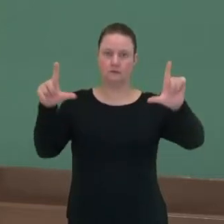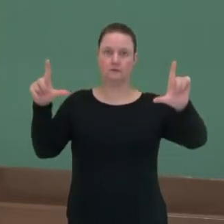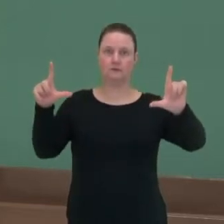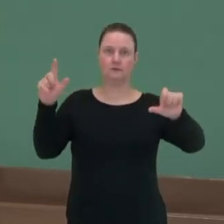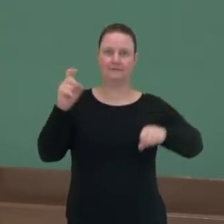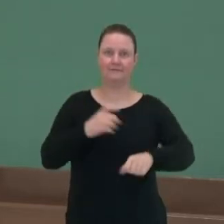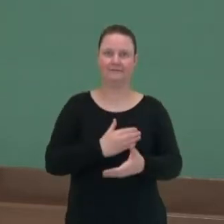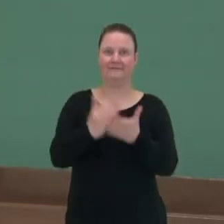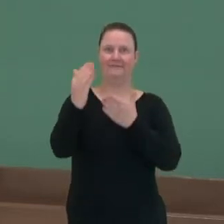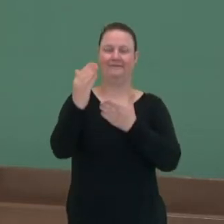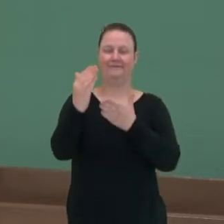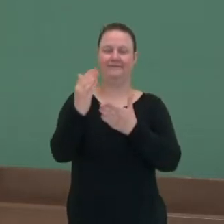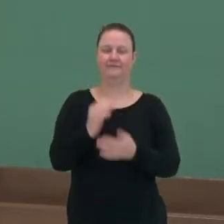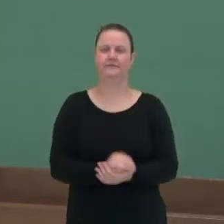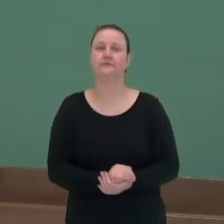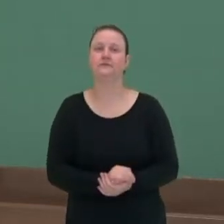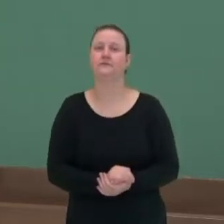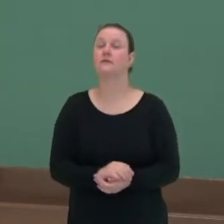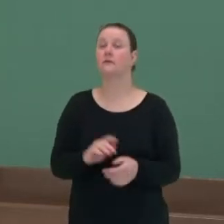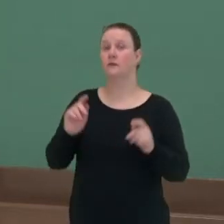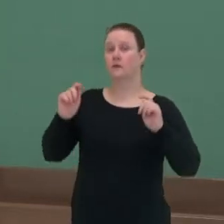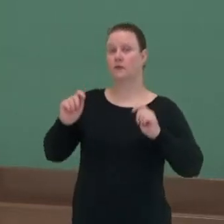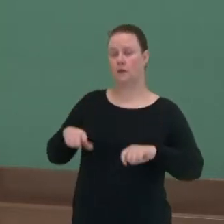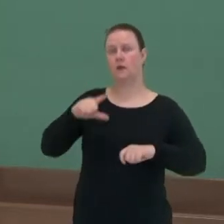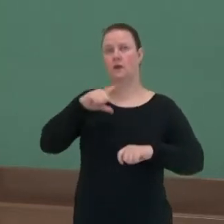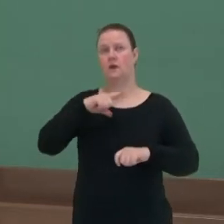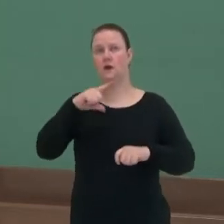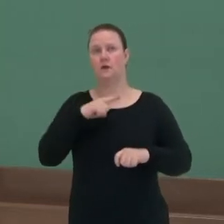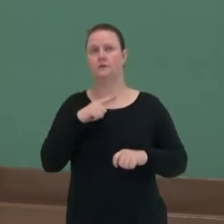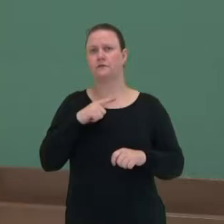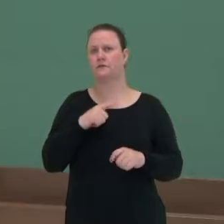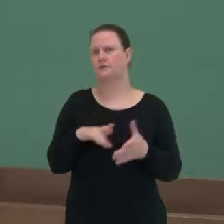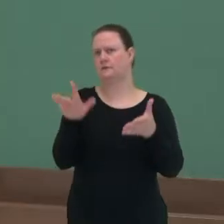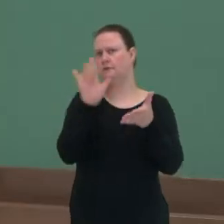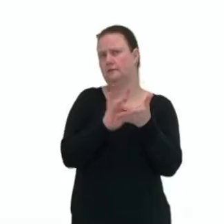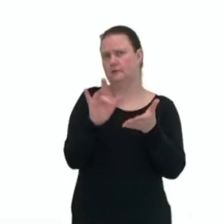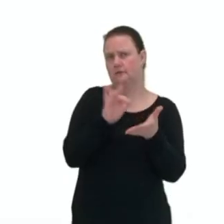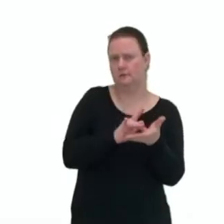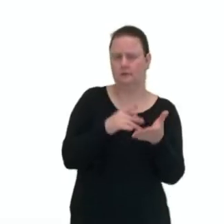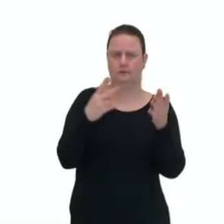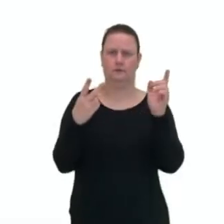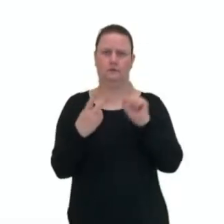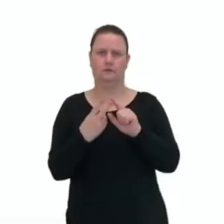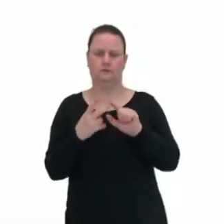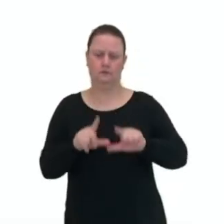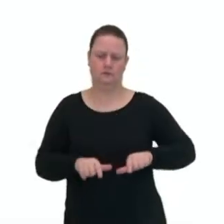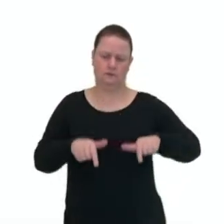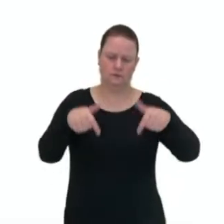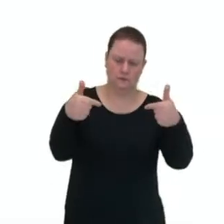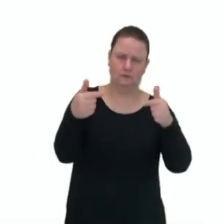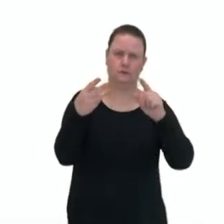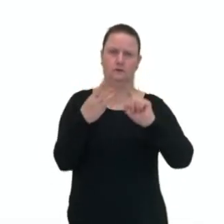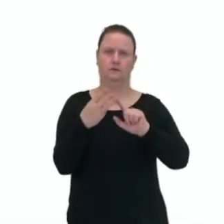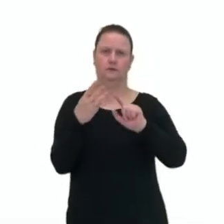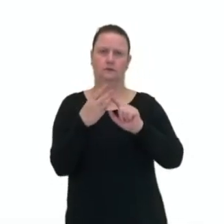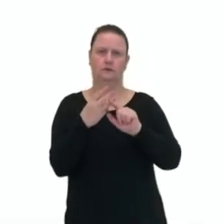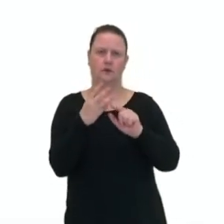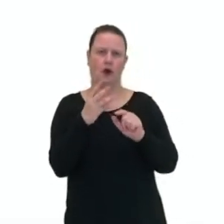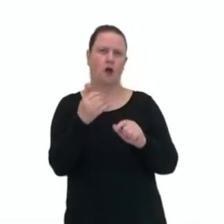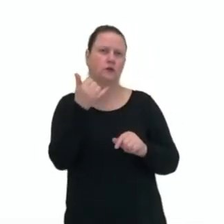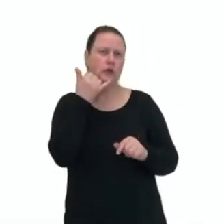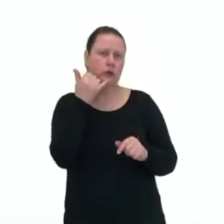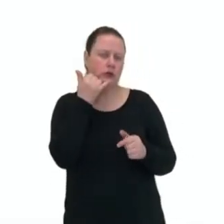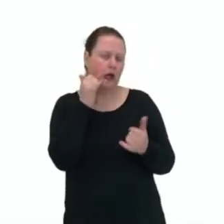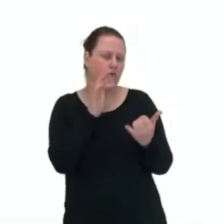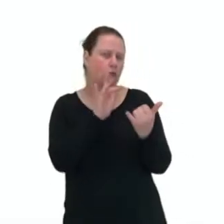funcione. Outros equipamentos, os portáteis, como o notebook, o tablet e até o seu smartphone,